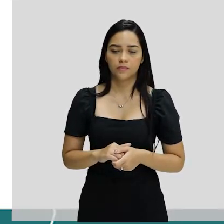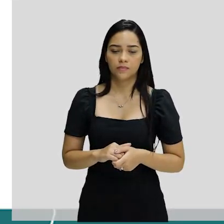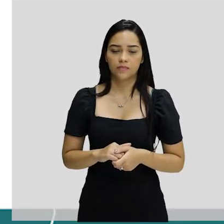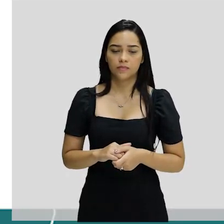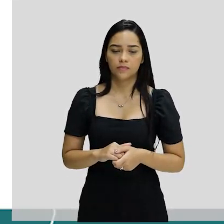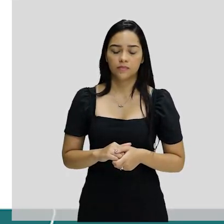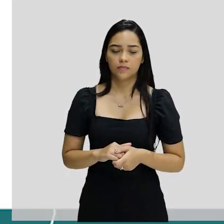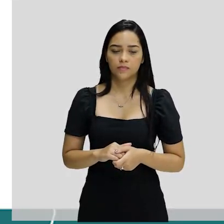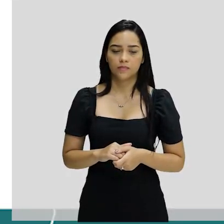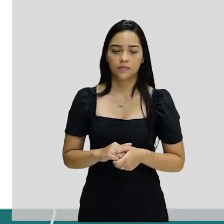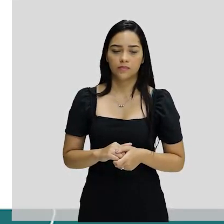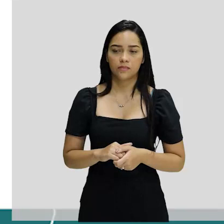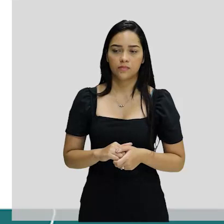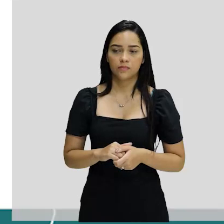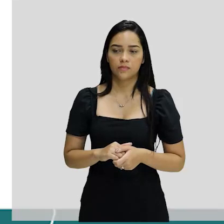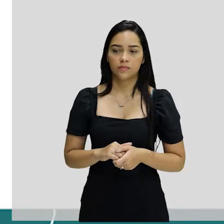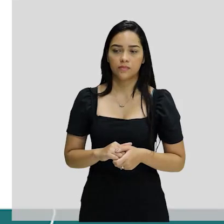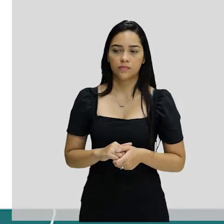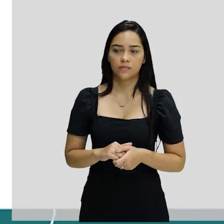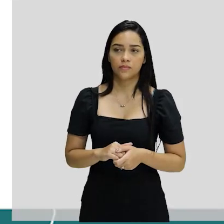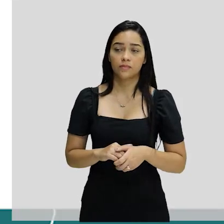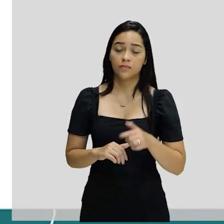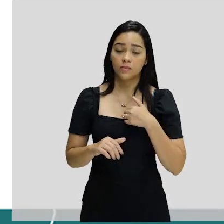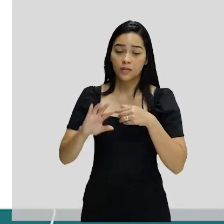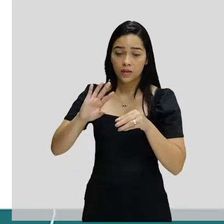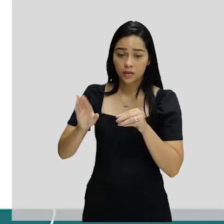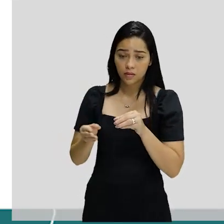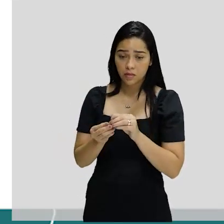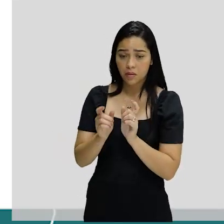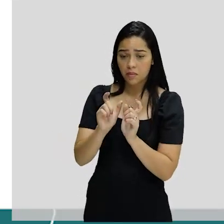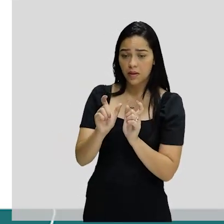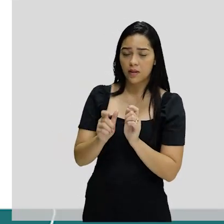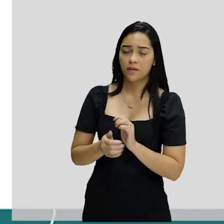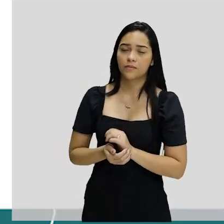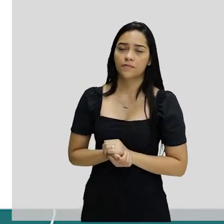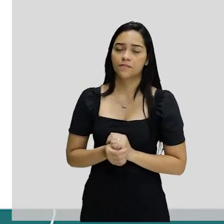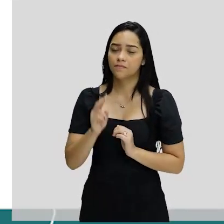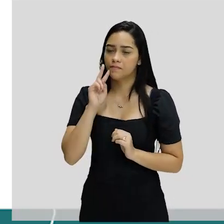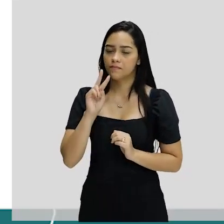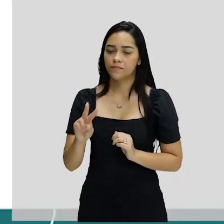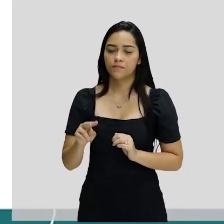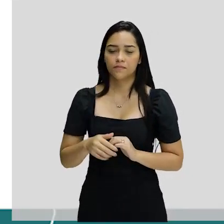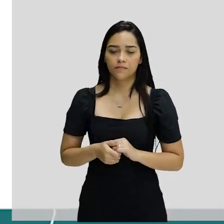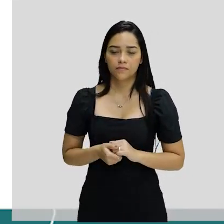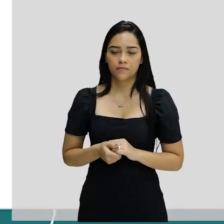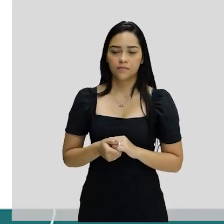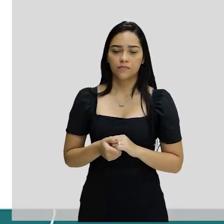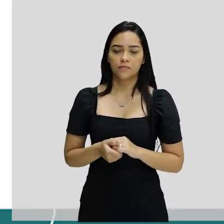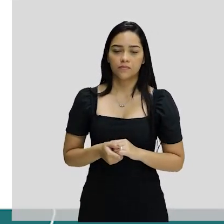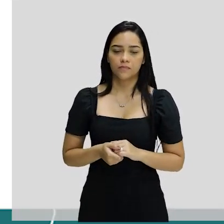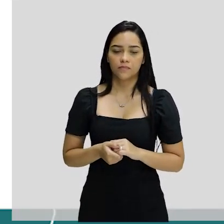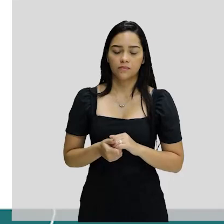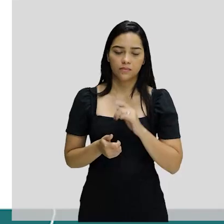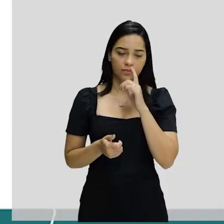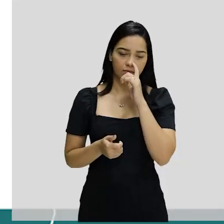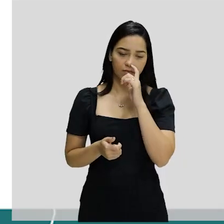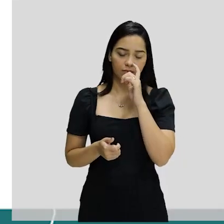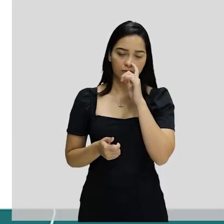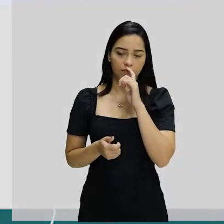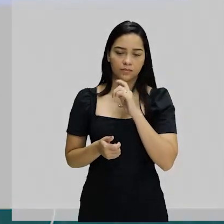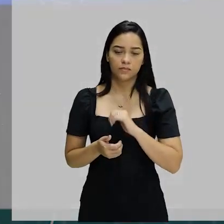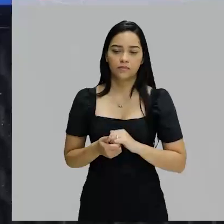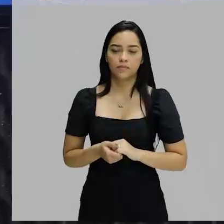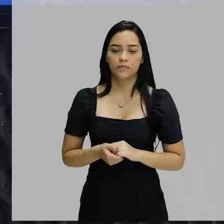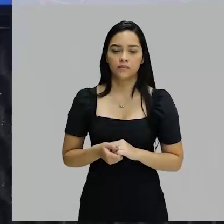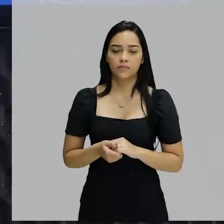dá essa indicação de aumento. Então, eu vou acrescentar uma palavra, pode ser enorme, grande, imenso. E no diminutivo eu